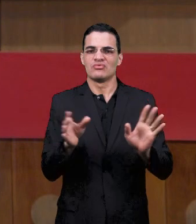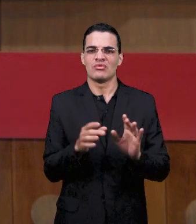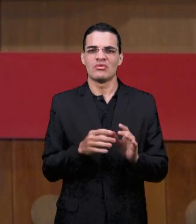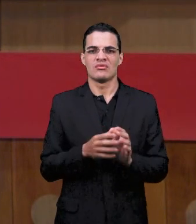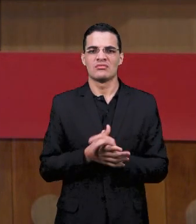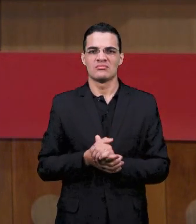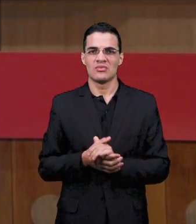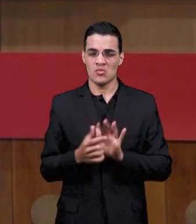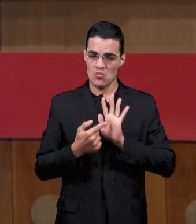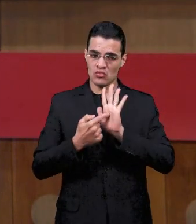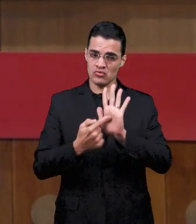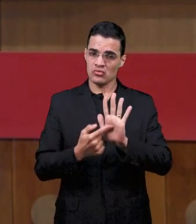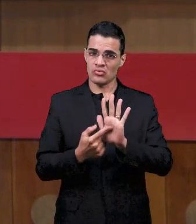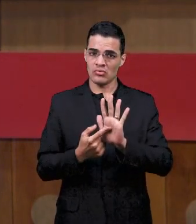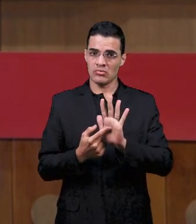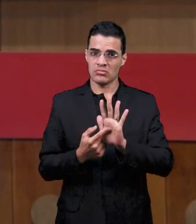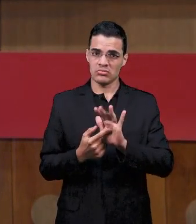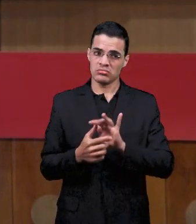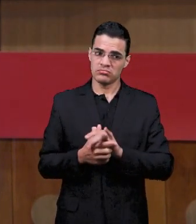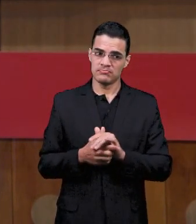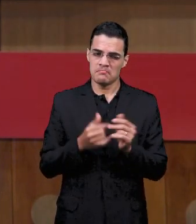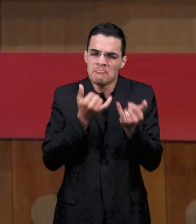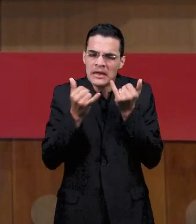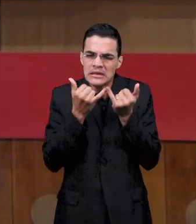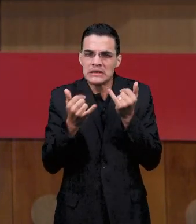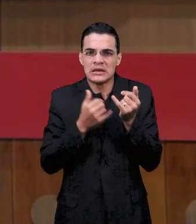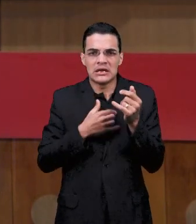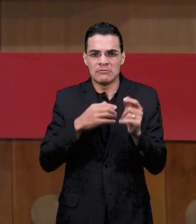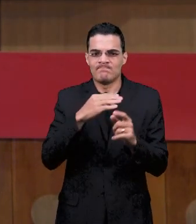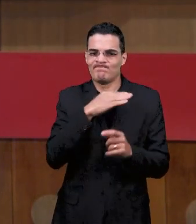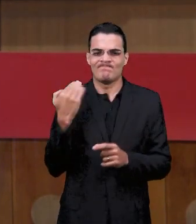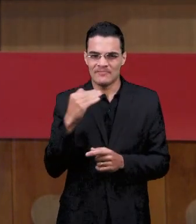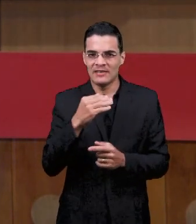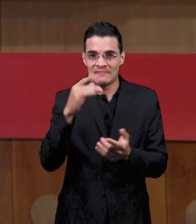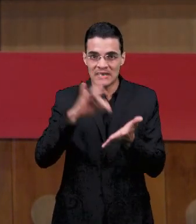fez até parecer que ia acontecer, para que